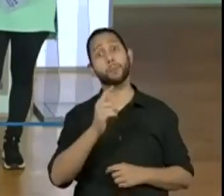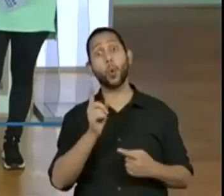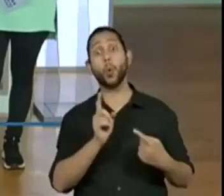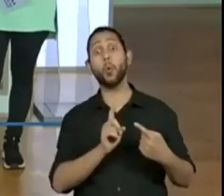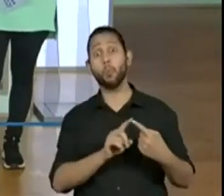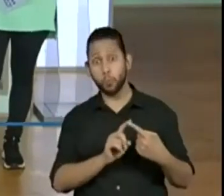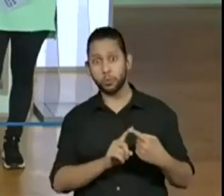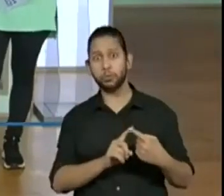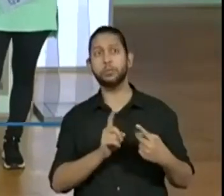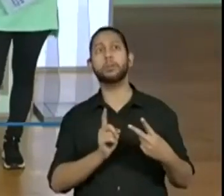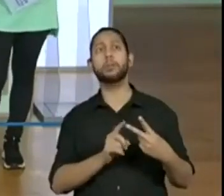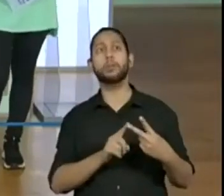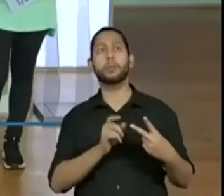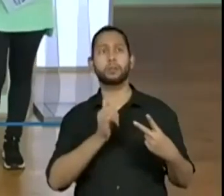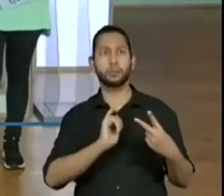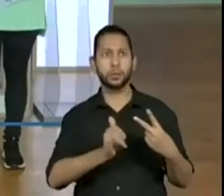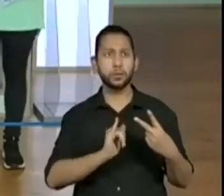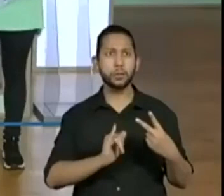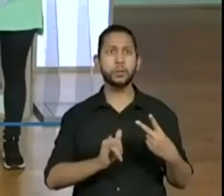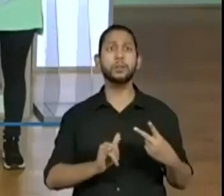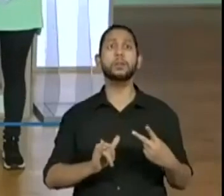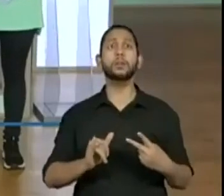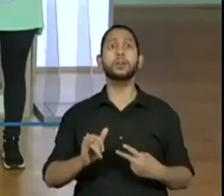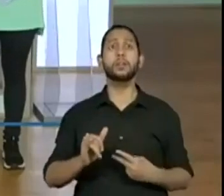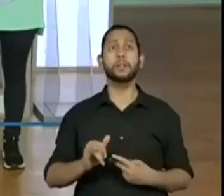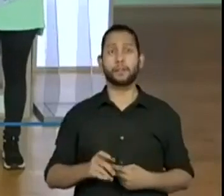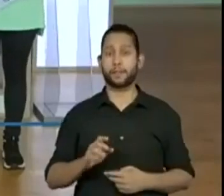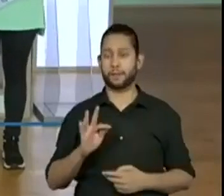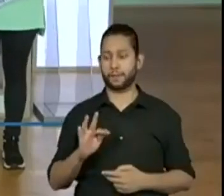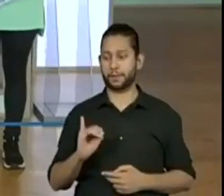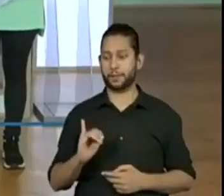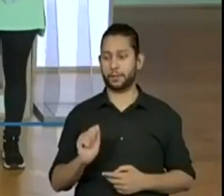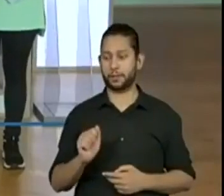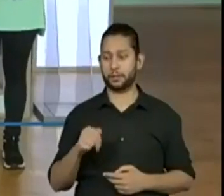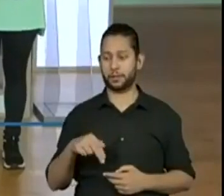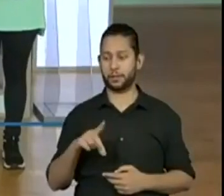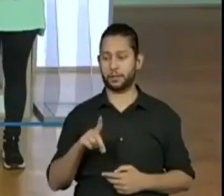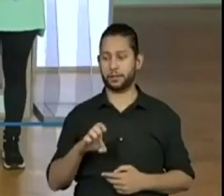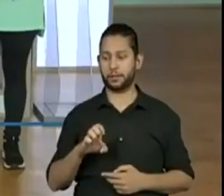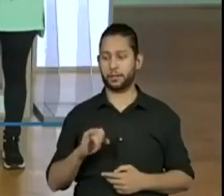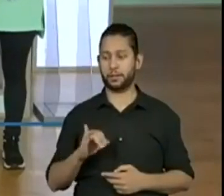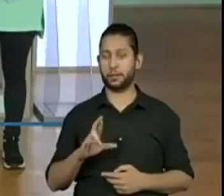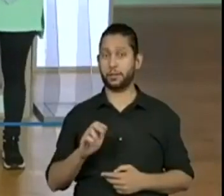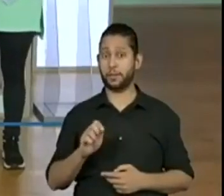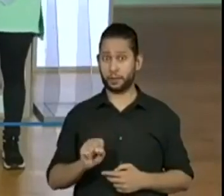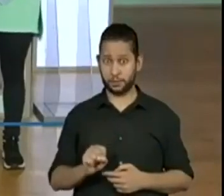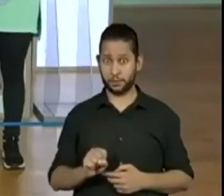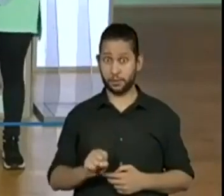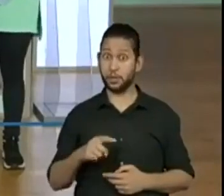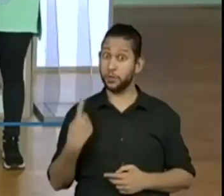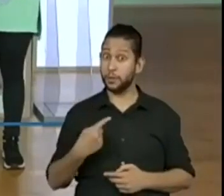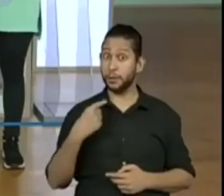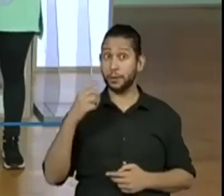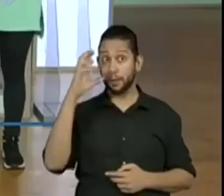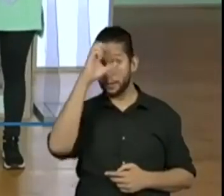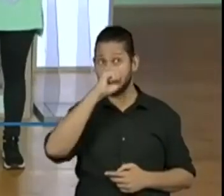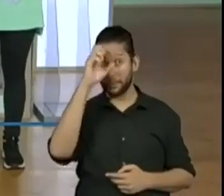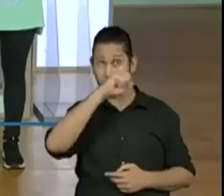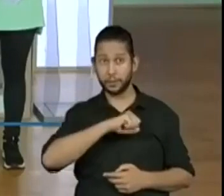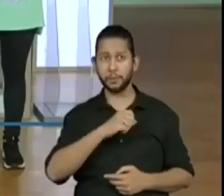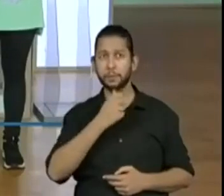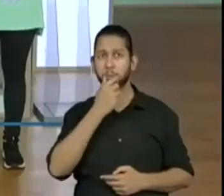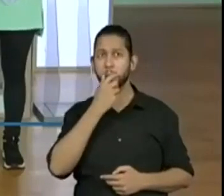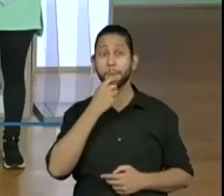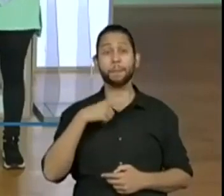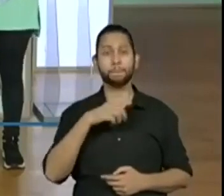conto também de fiandeira. Tem dois contos falando de fiandeiras. Nós vamos aprender 2 contos de fiandeira.